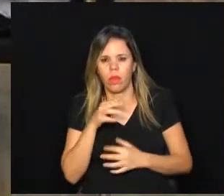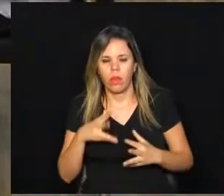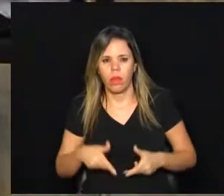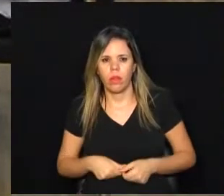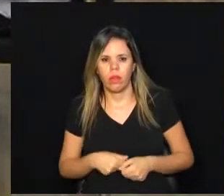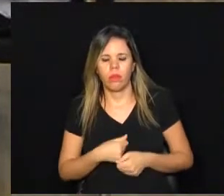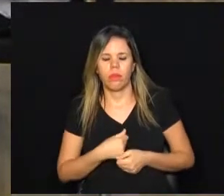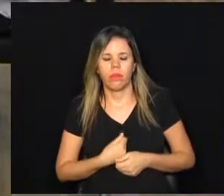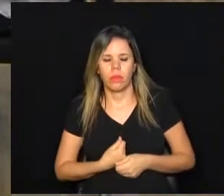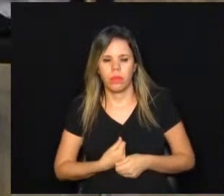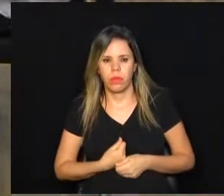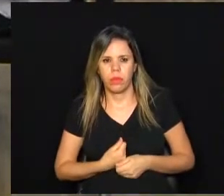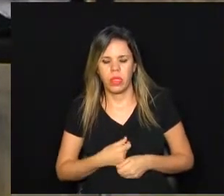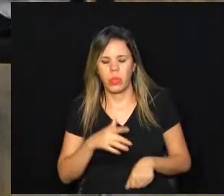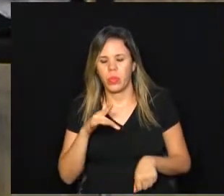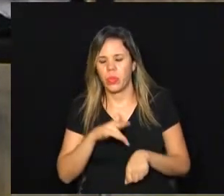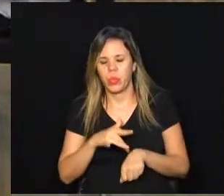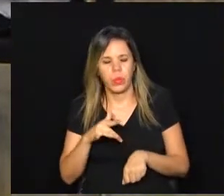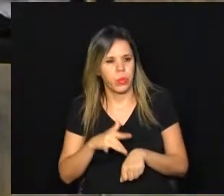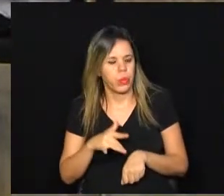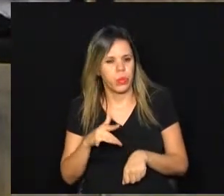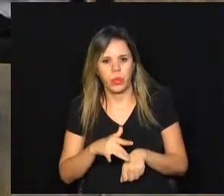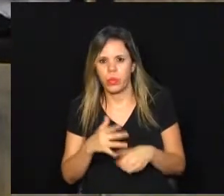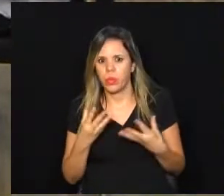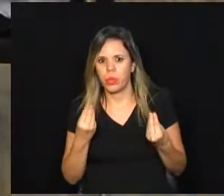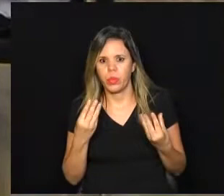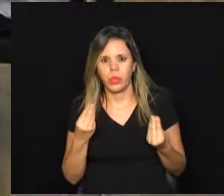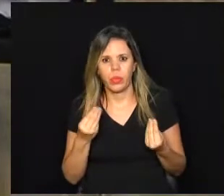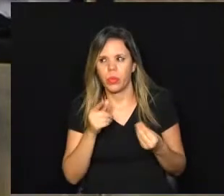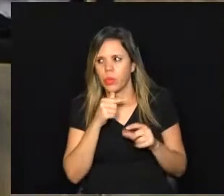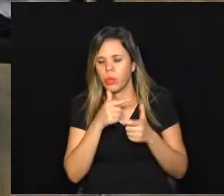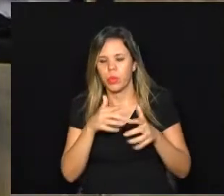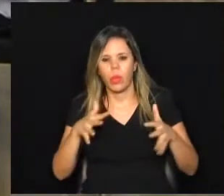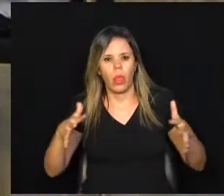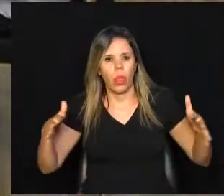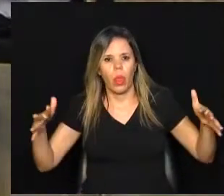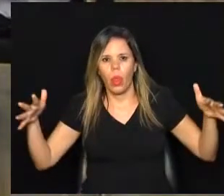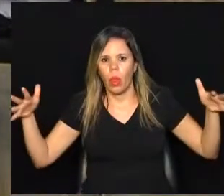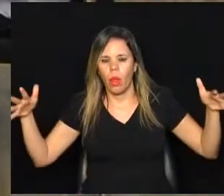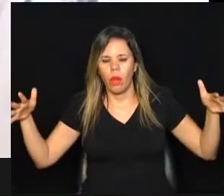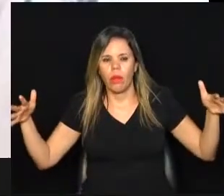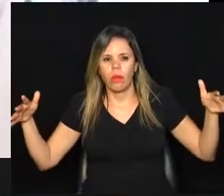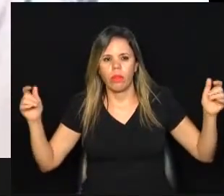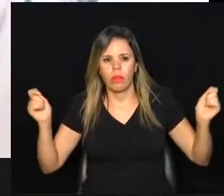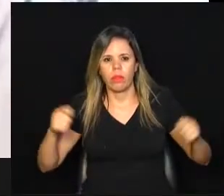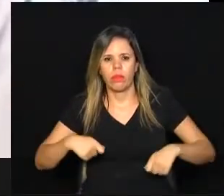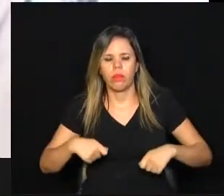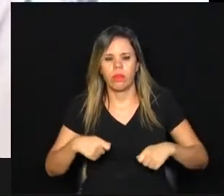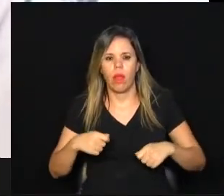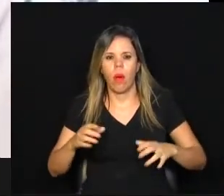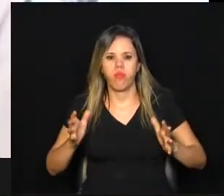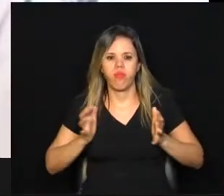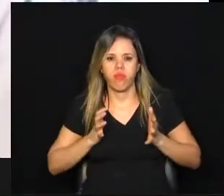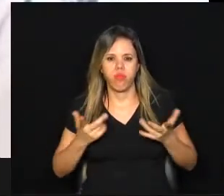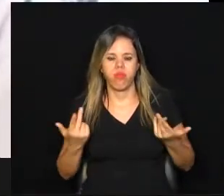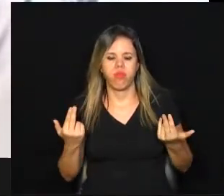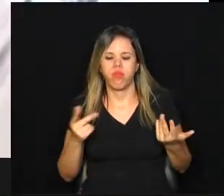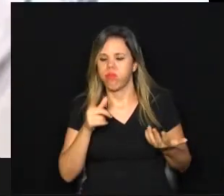Quer dizer, absurdo, né? A gente com tanta água aí, sendo que a água potável, então assim, é um tesouro,